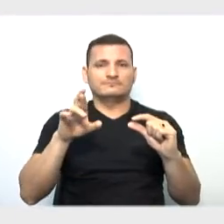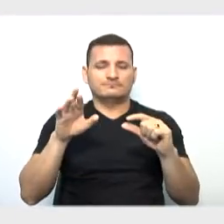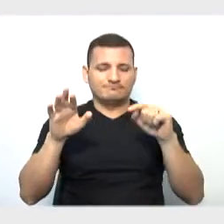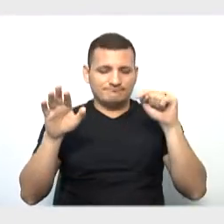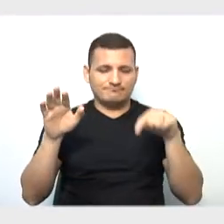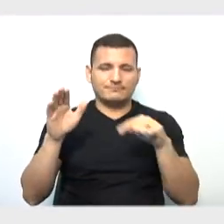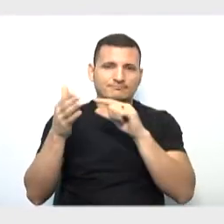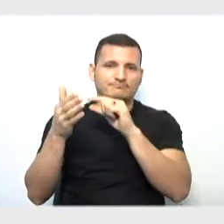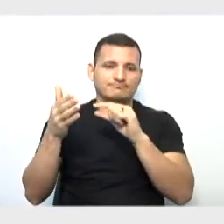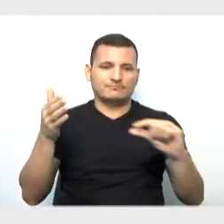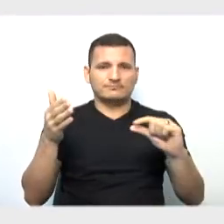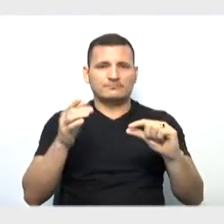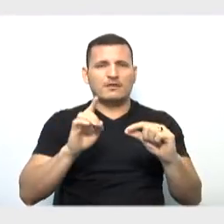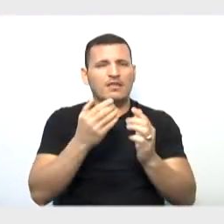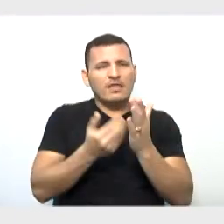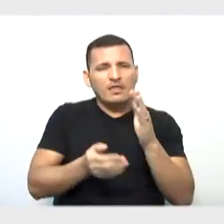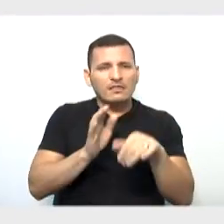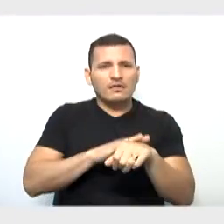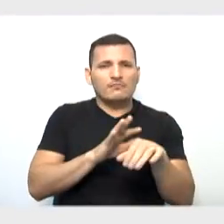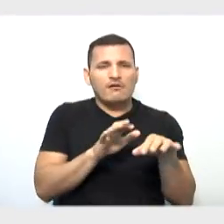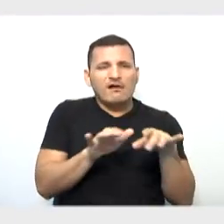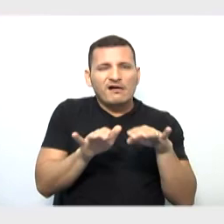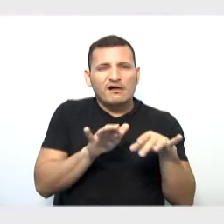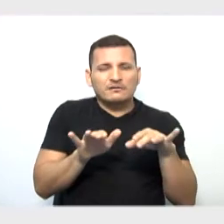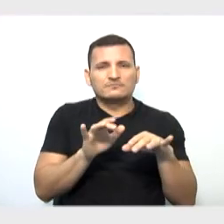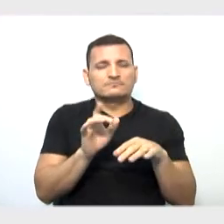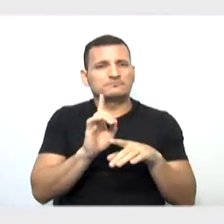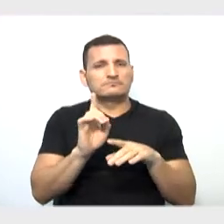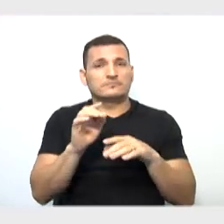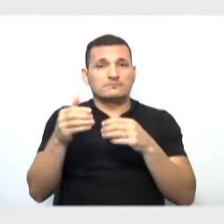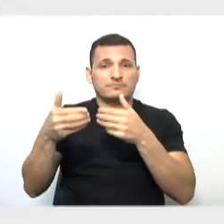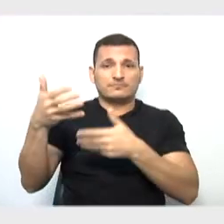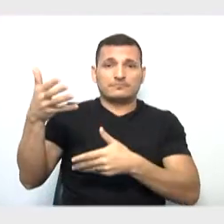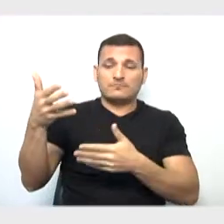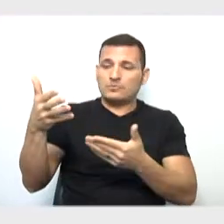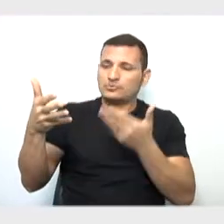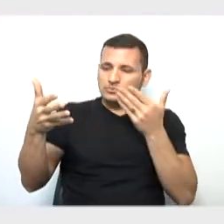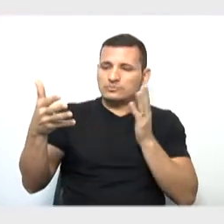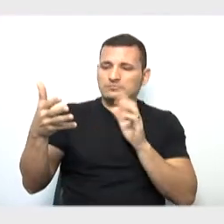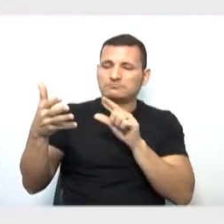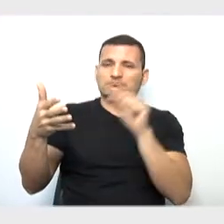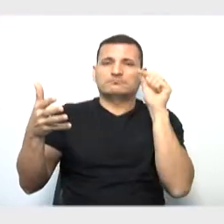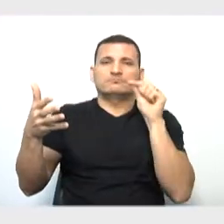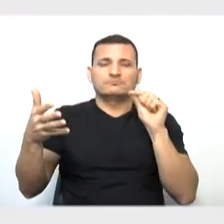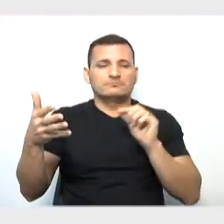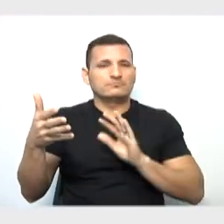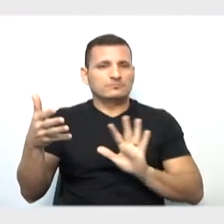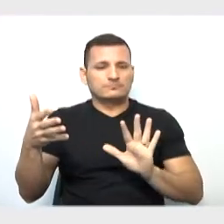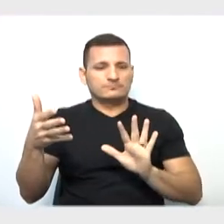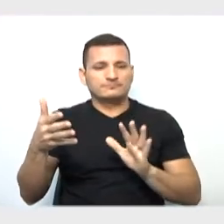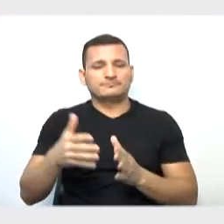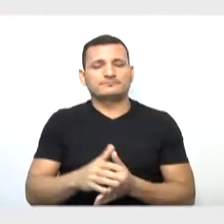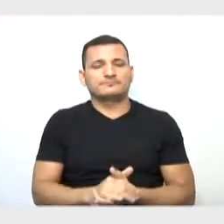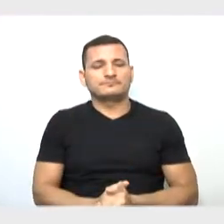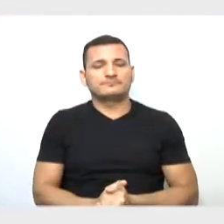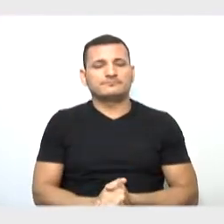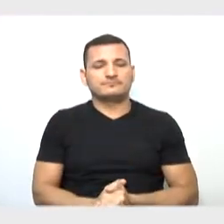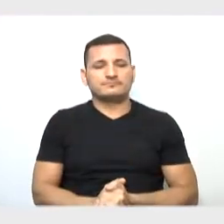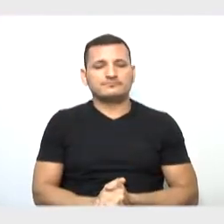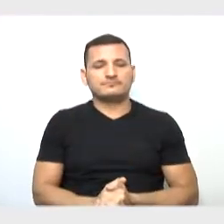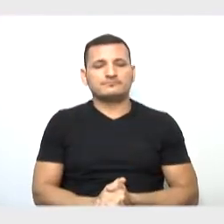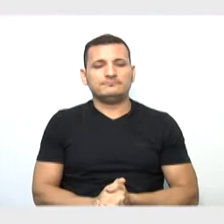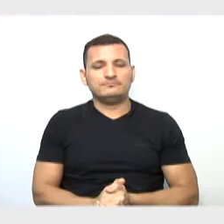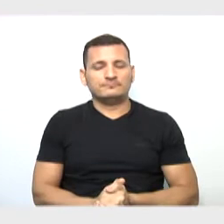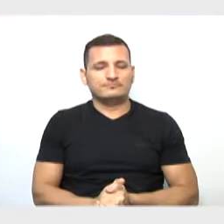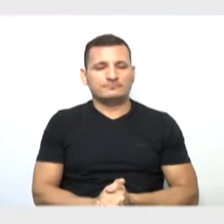você. Não perca tempo escrevendo o código se ele já mostrou para você, tá? Se ele já te deu a dica. Vou colocar essa cor aqui,